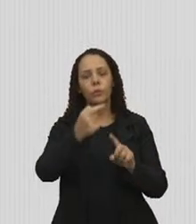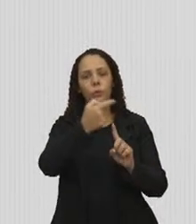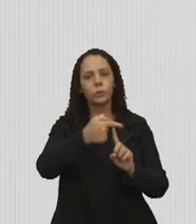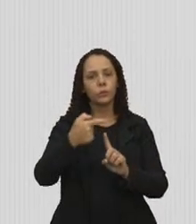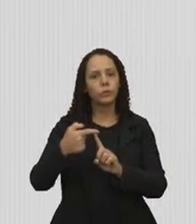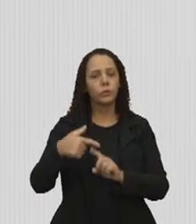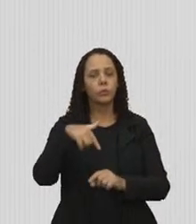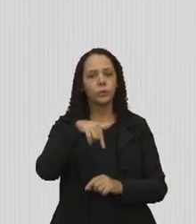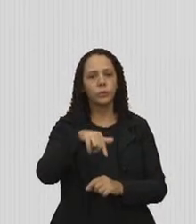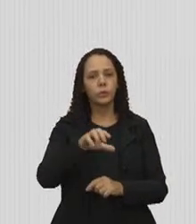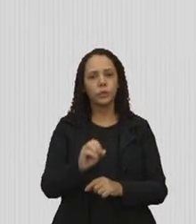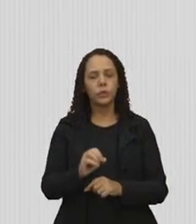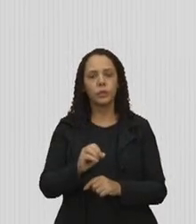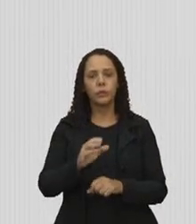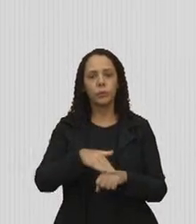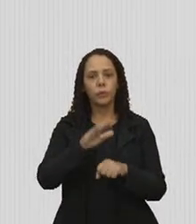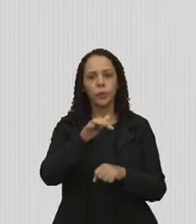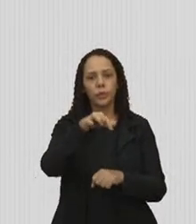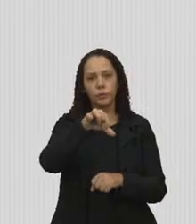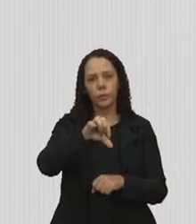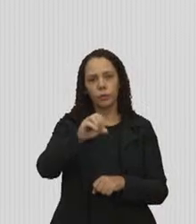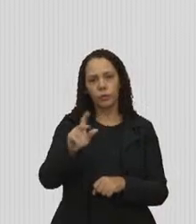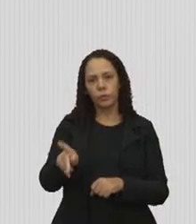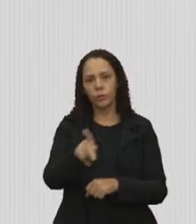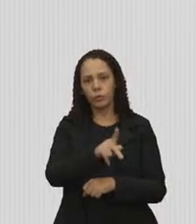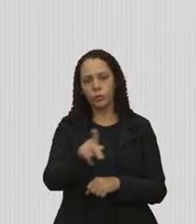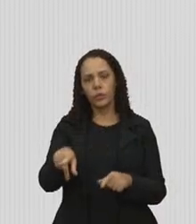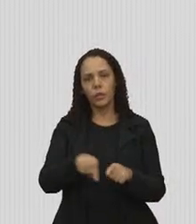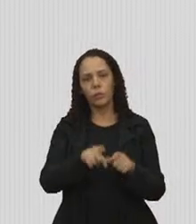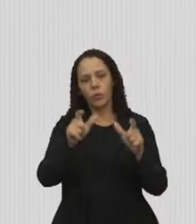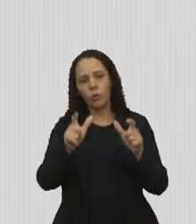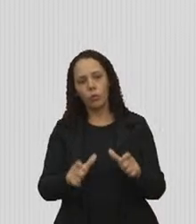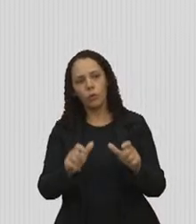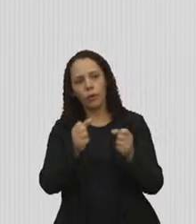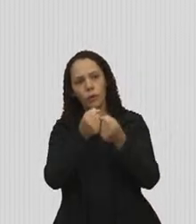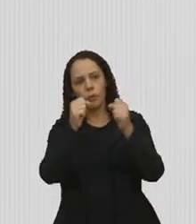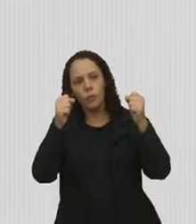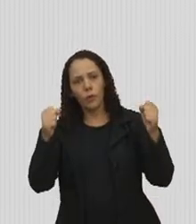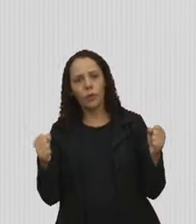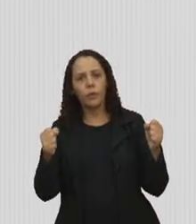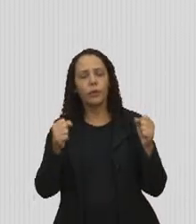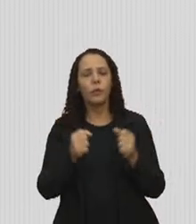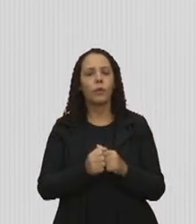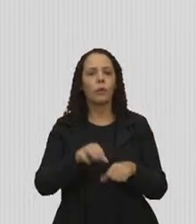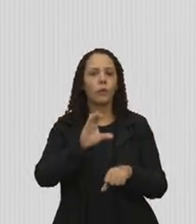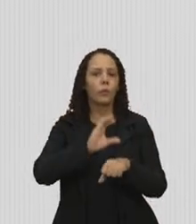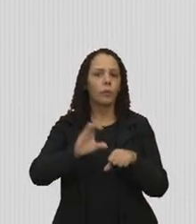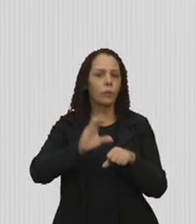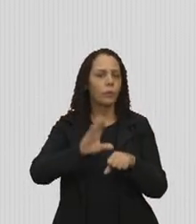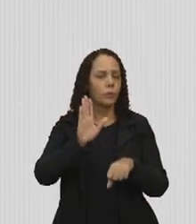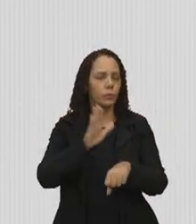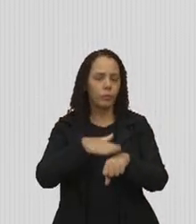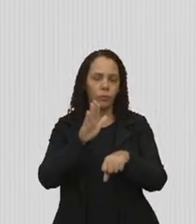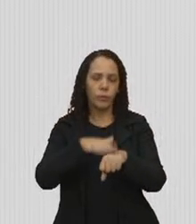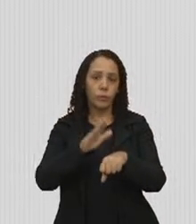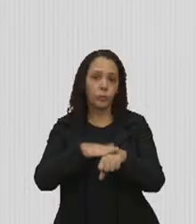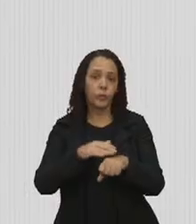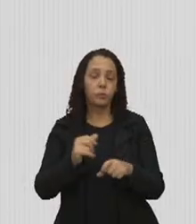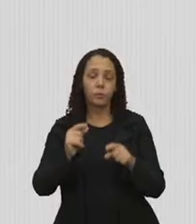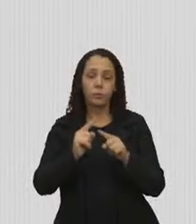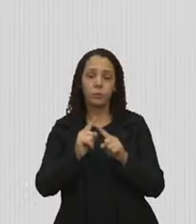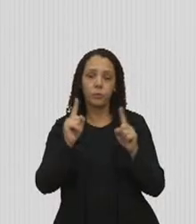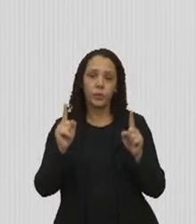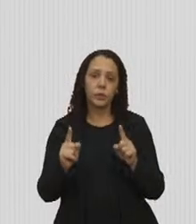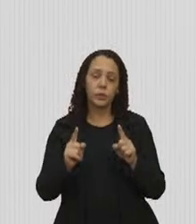para 90 docentes ou até mais, e aumento do prédio, e aumento da oferta de cursos, assim por diante.